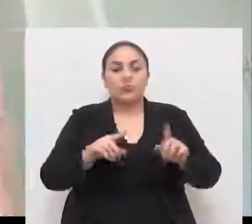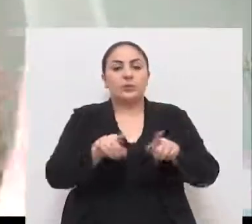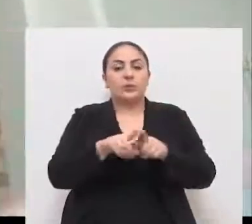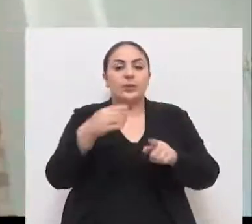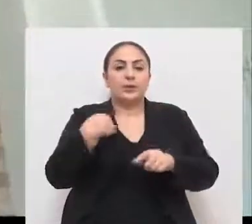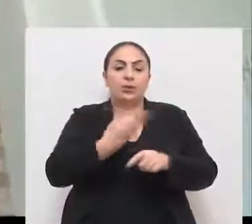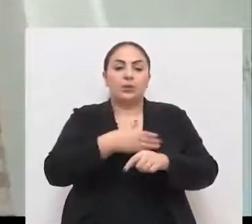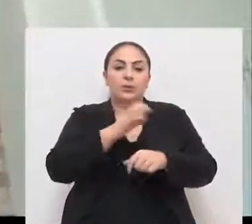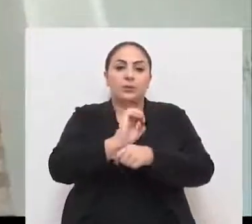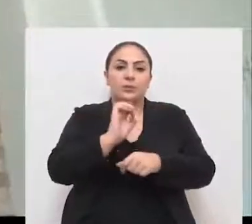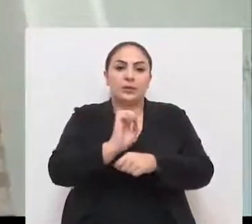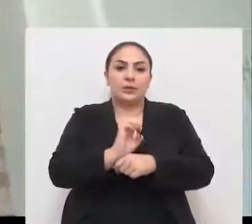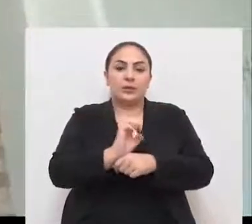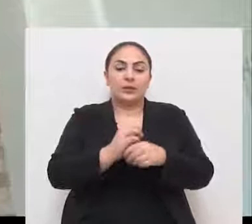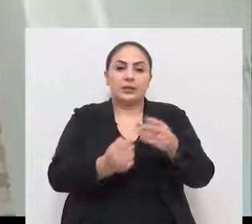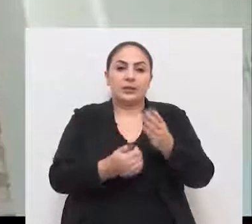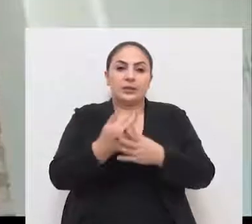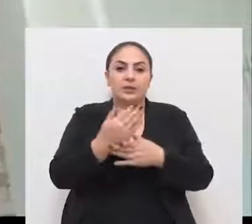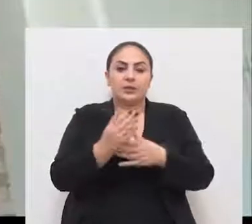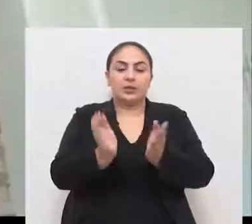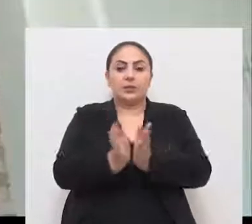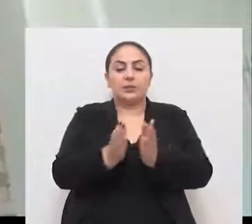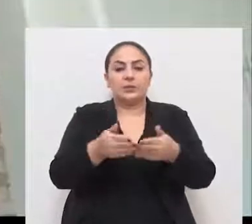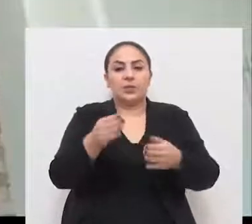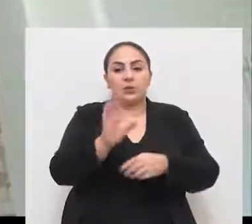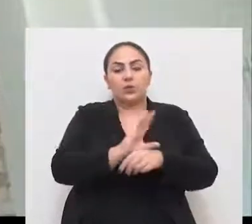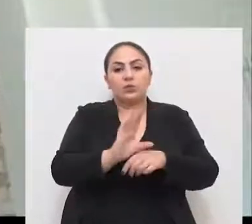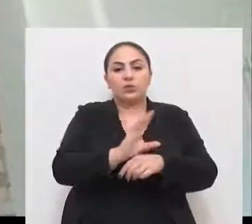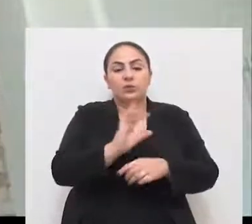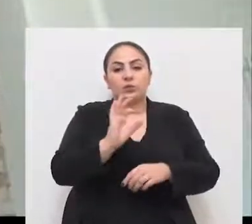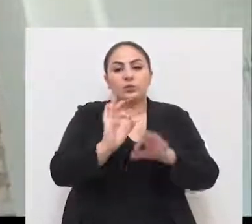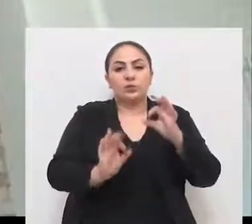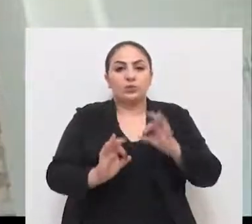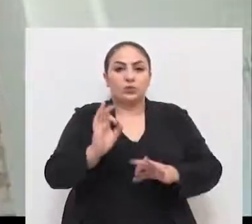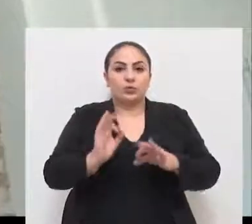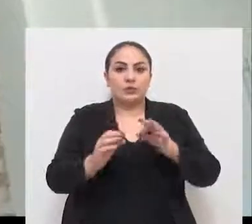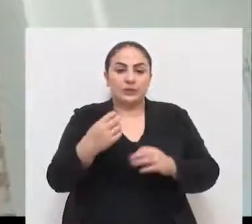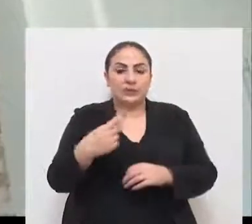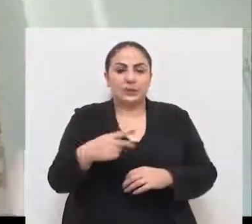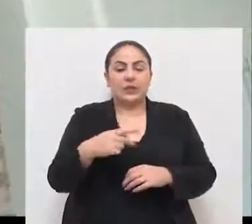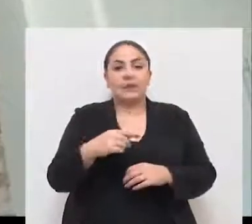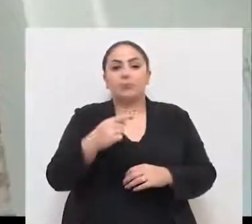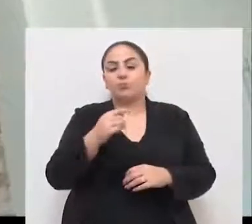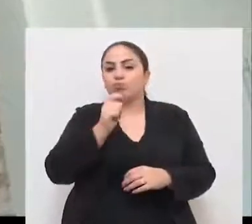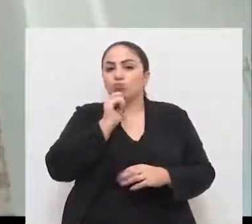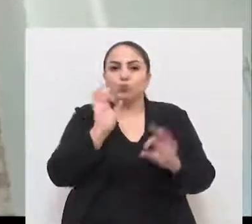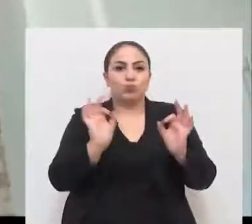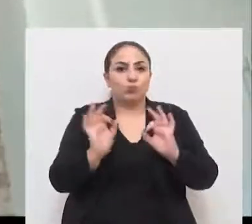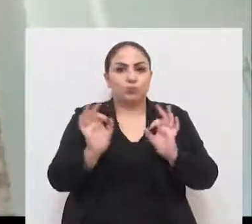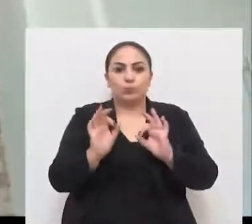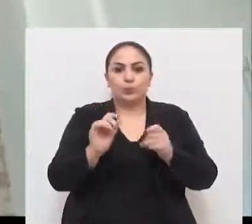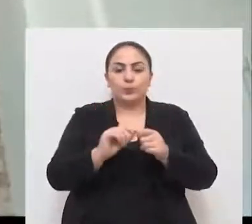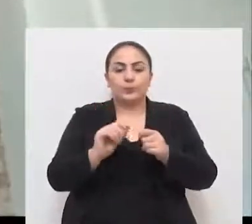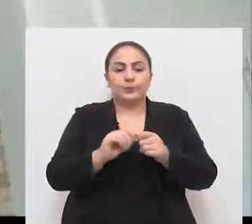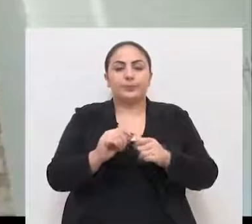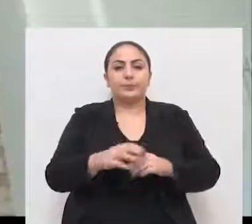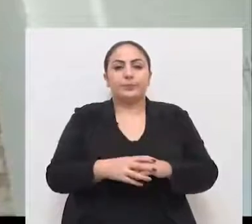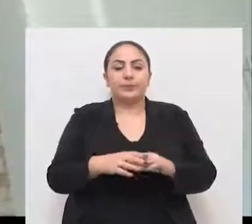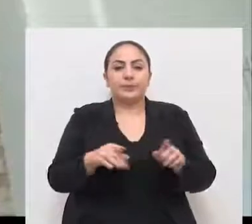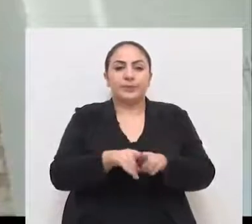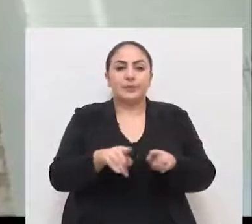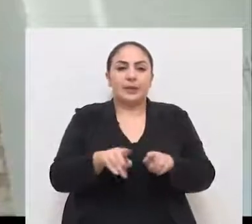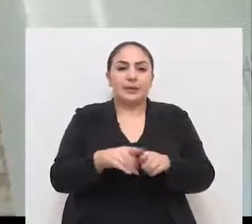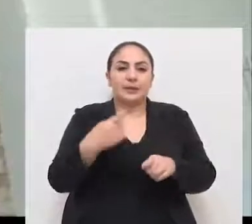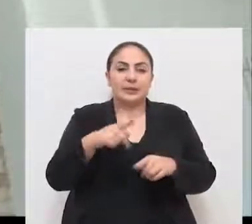estamos aguardando também a emissão do parecer da Comissão de Constituição e Justiça da Casa, que ainda não havia sido dado, que